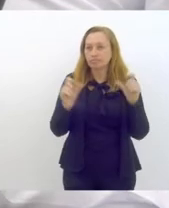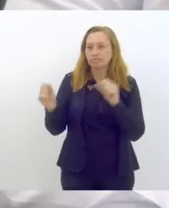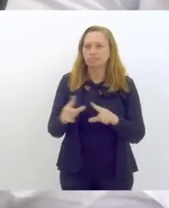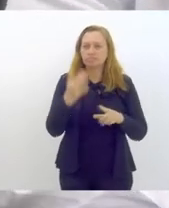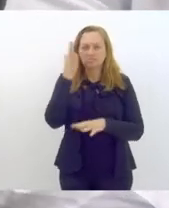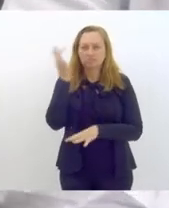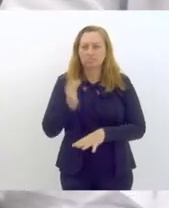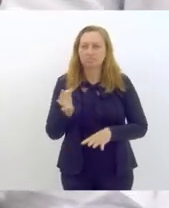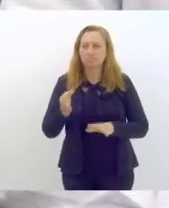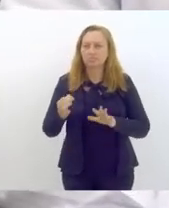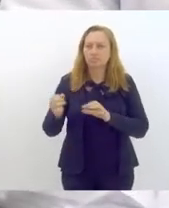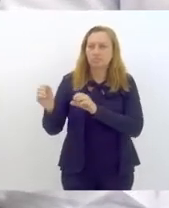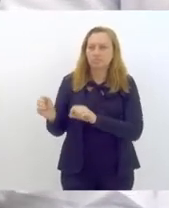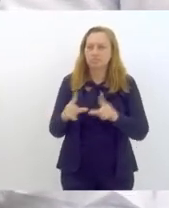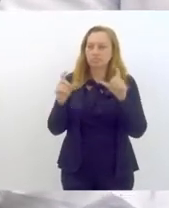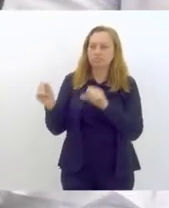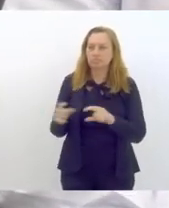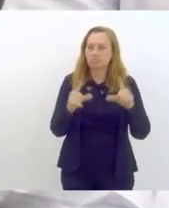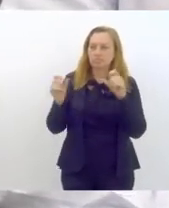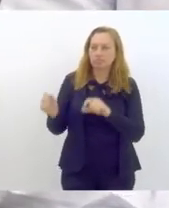pode botar para passar simultaneamente